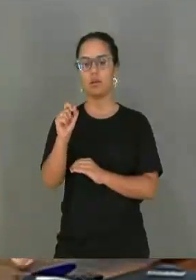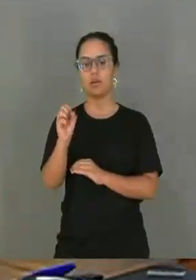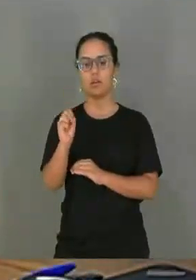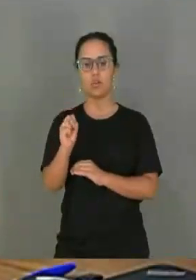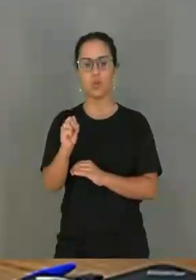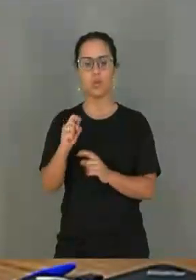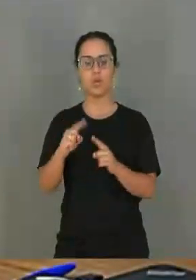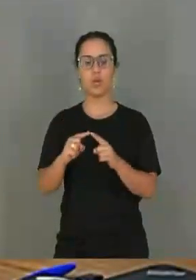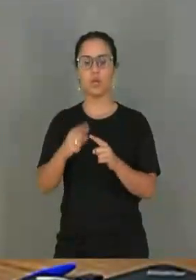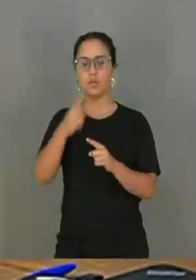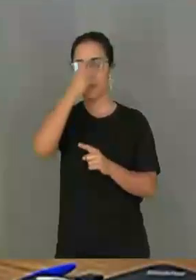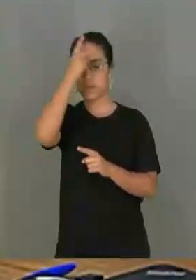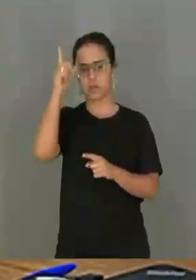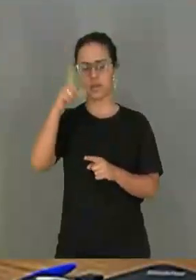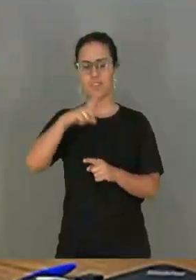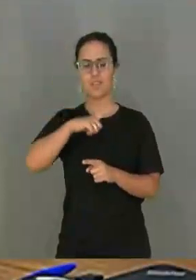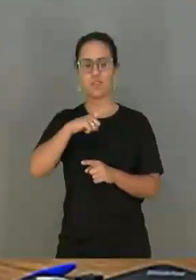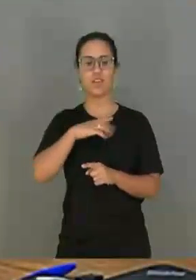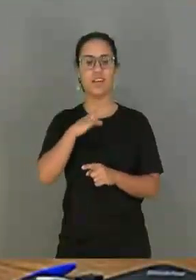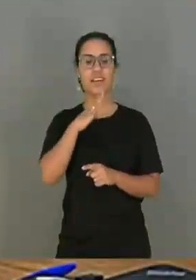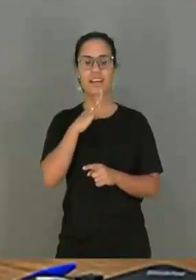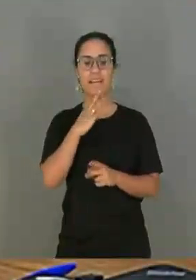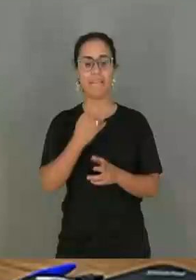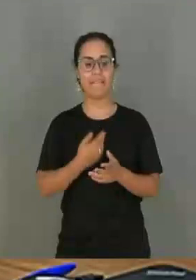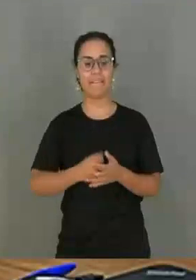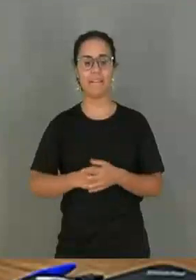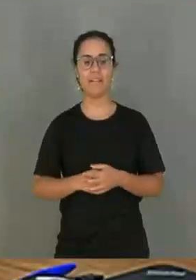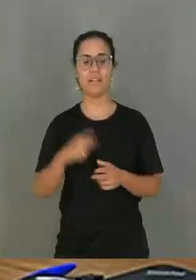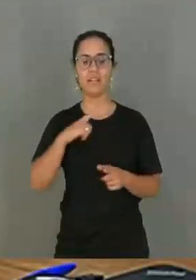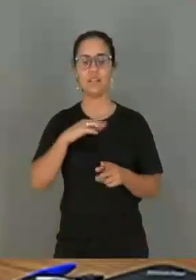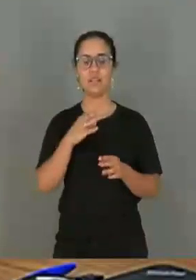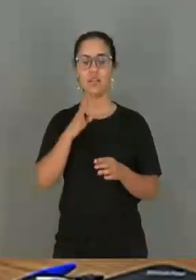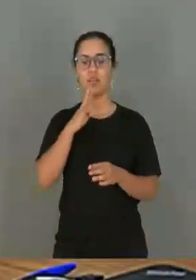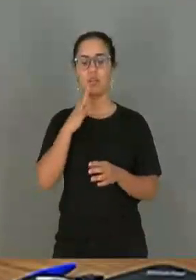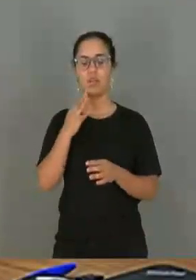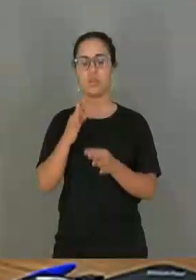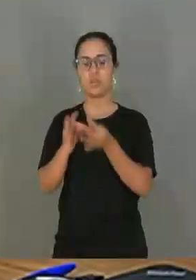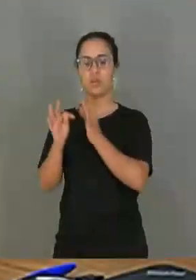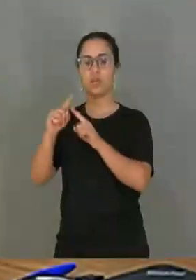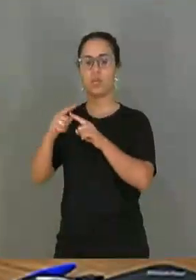pessoas que têm conhecimento dessa área tecnológica também, mas